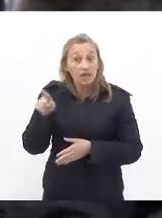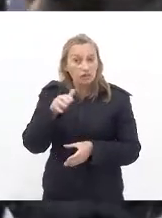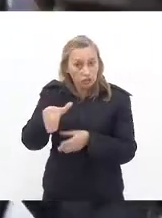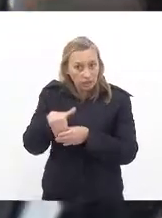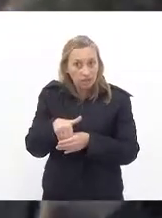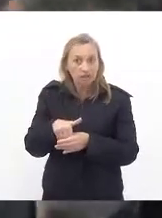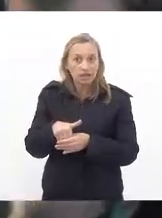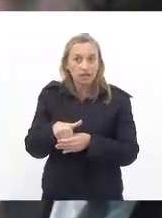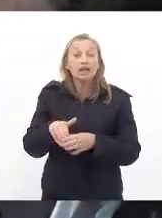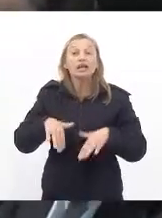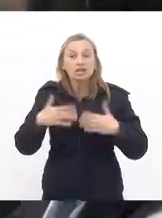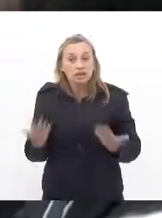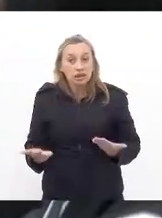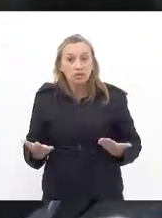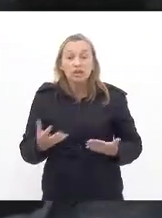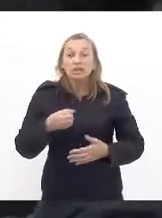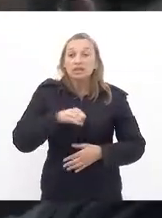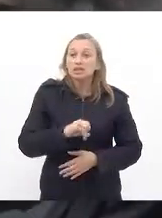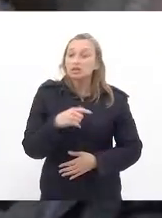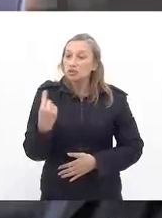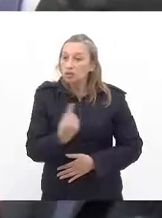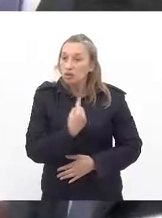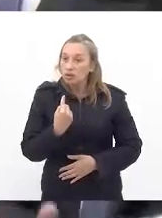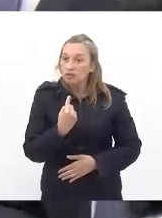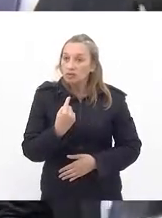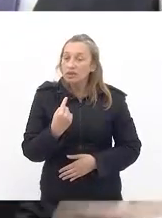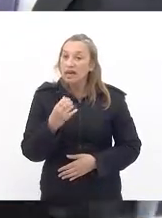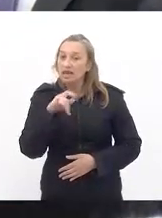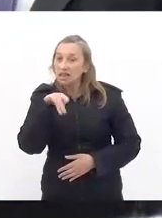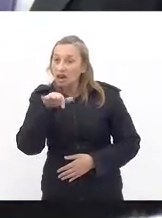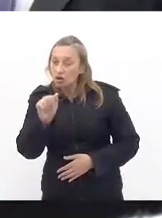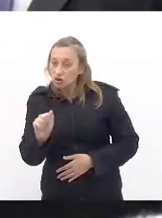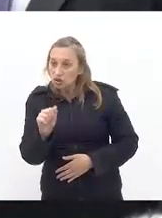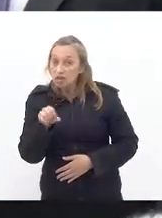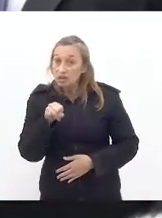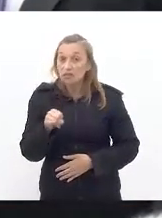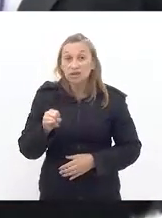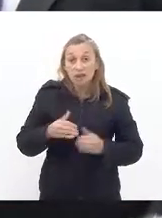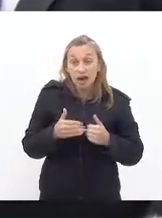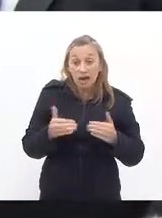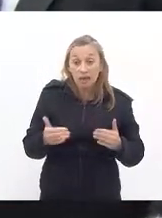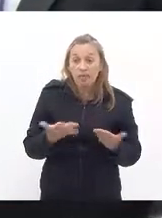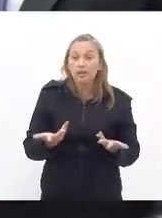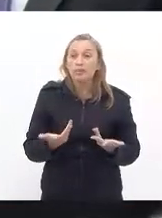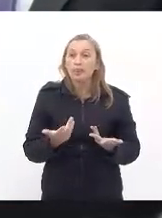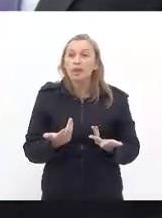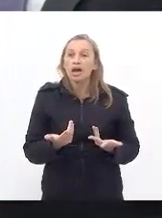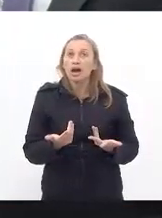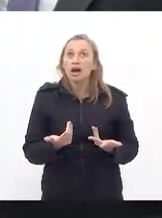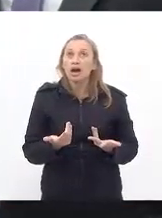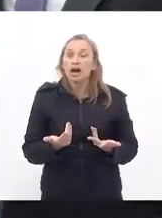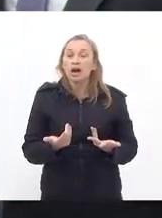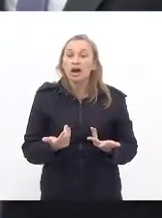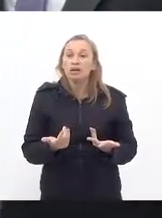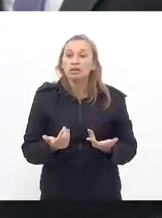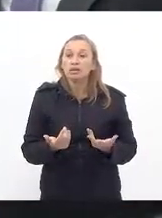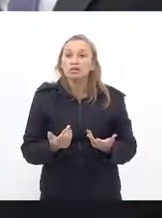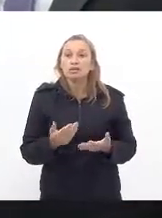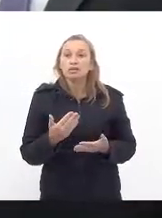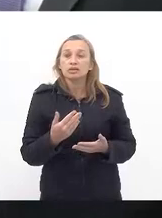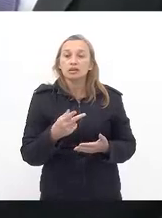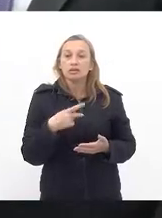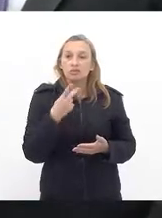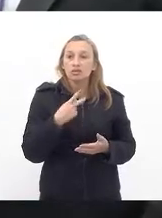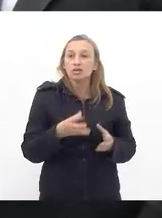voltaria então ou seja se nós fizemos por analogia se você abre o para para dar o